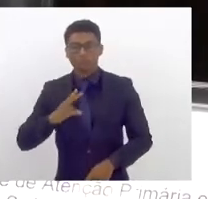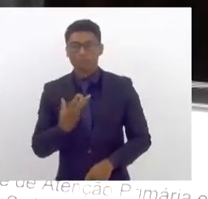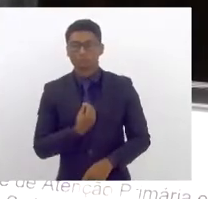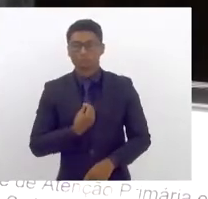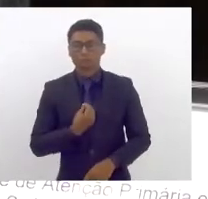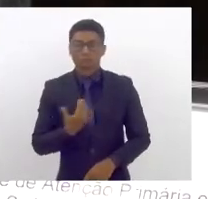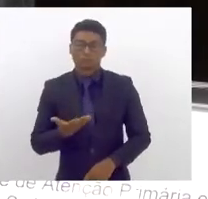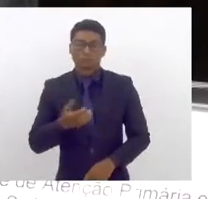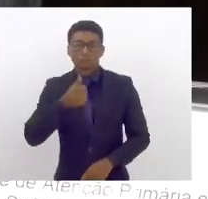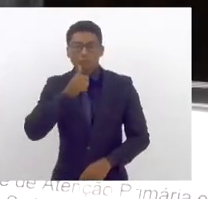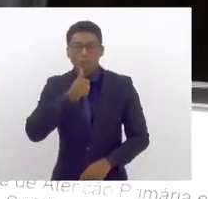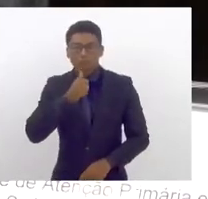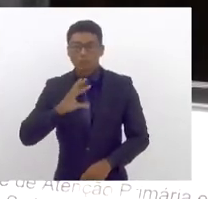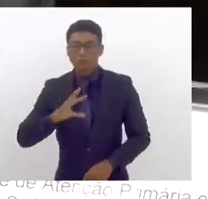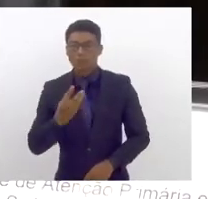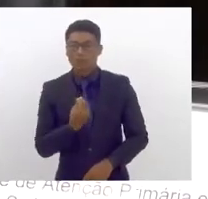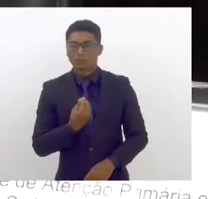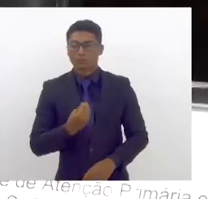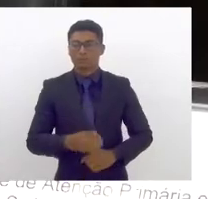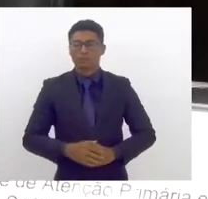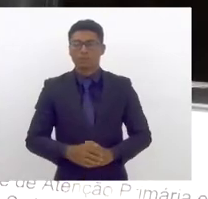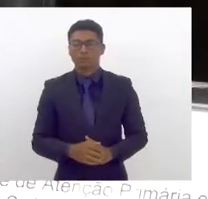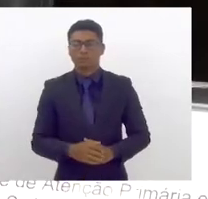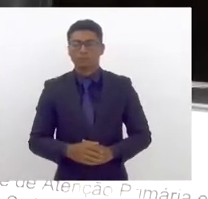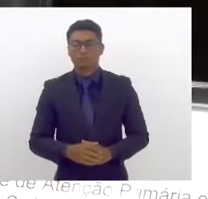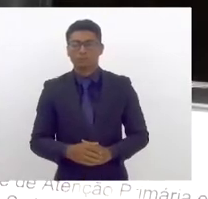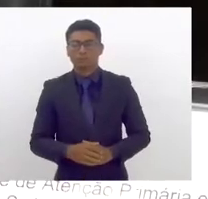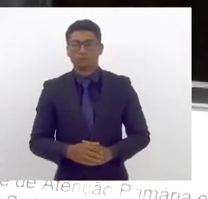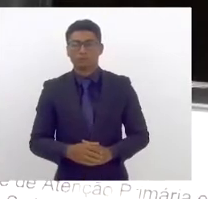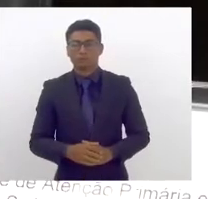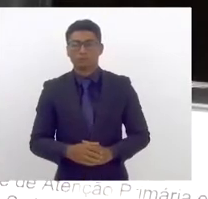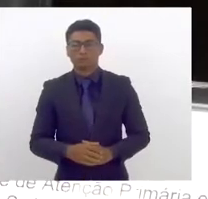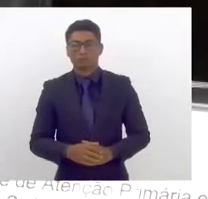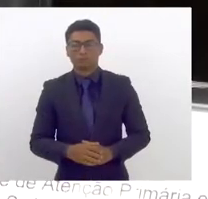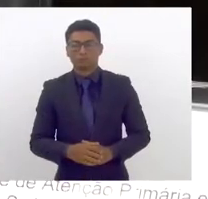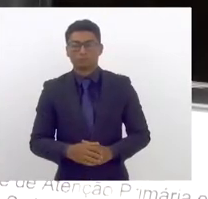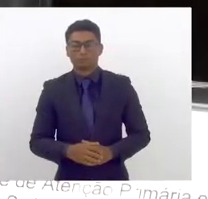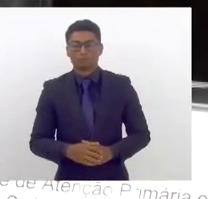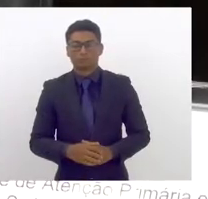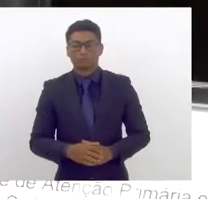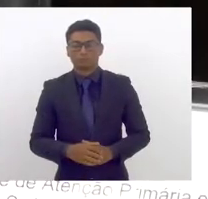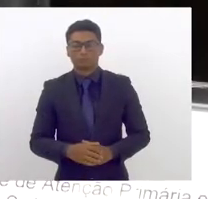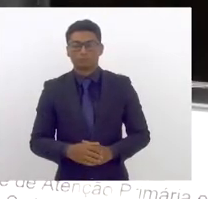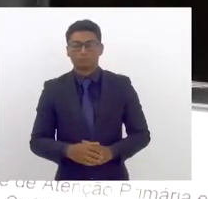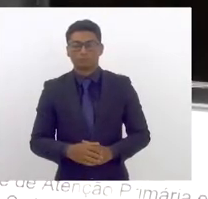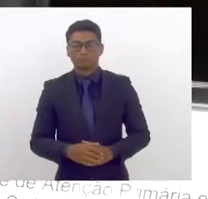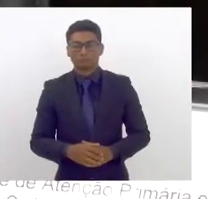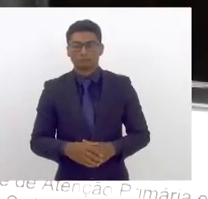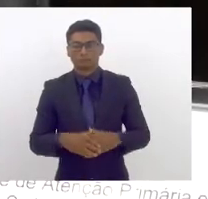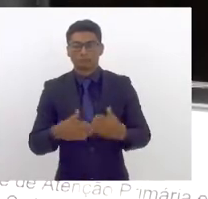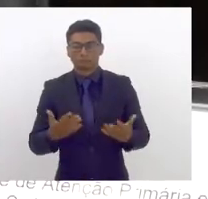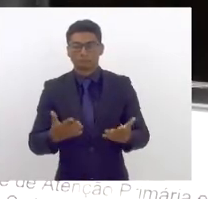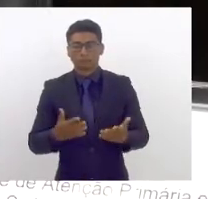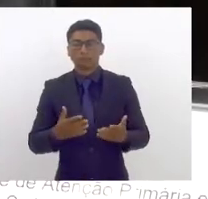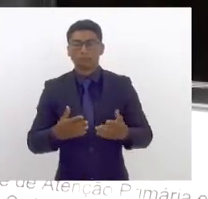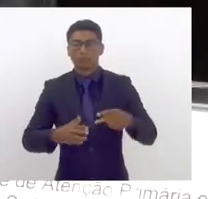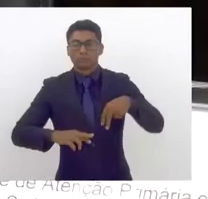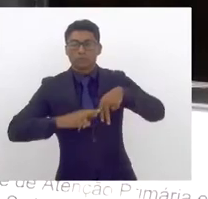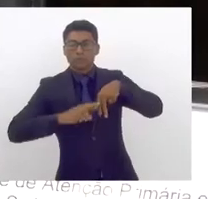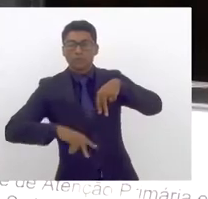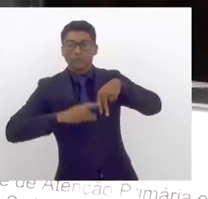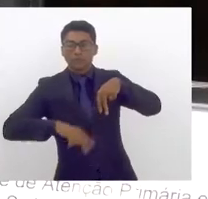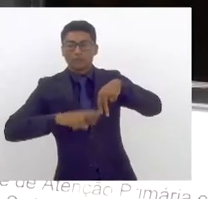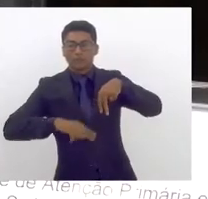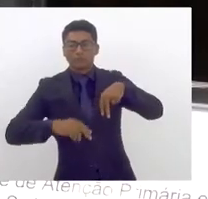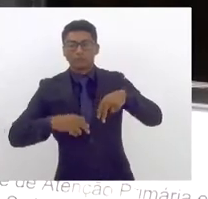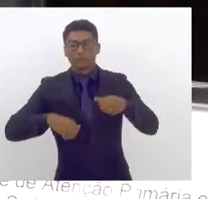mulheres transexuais sobretudo mulheres transexuais que passaram pelo processo de confirmação de gênero através de